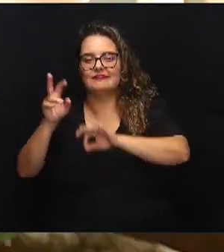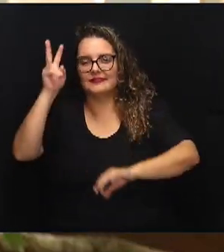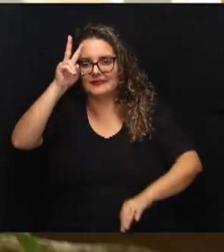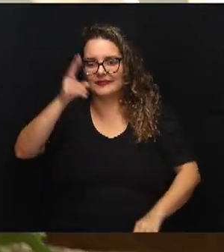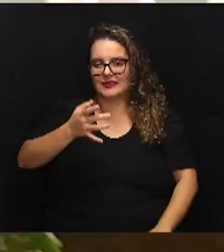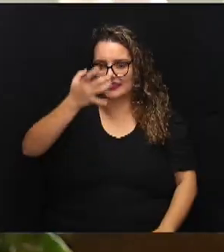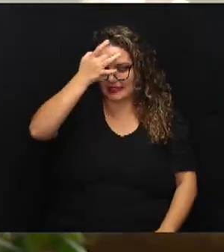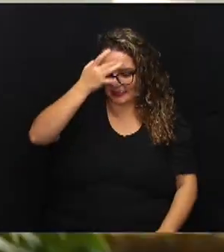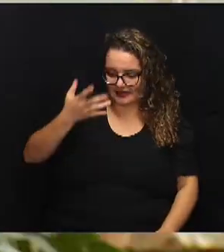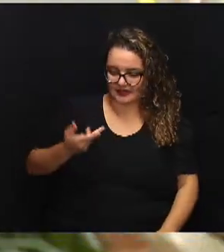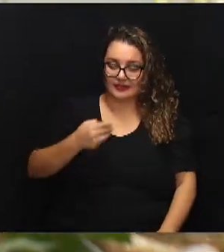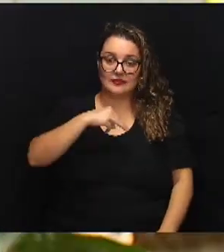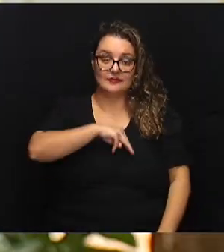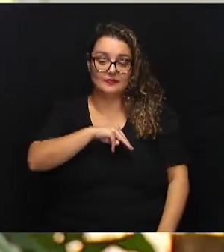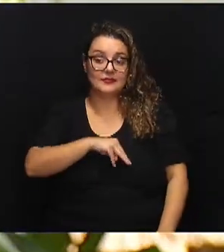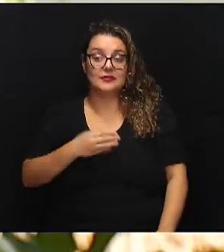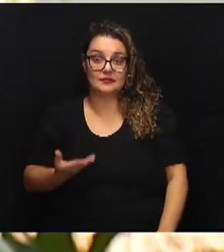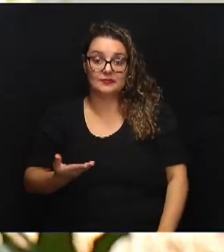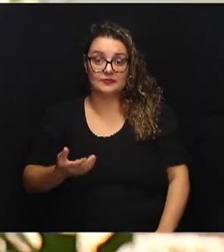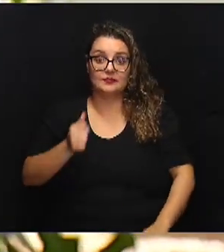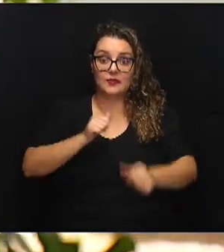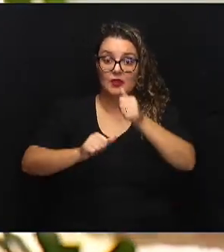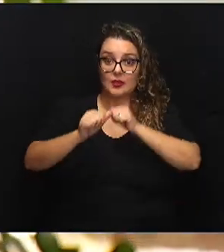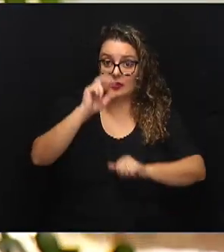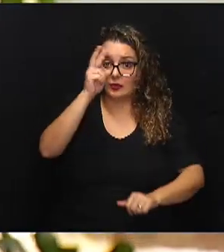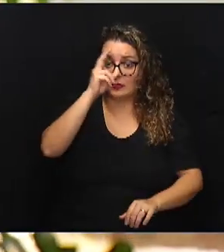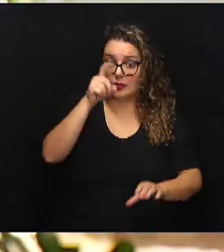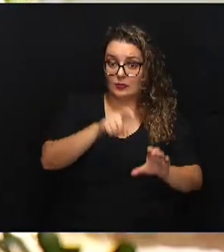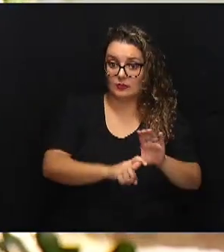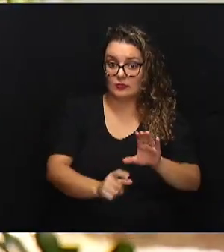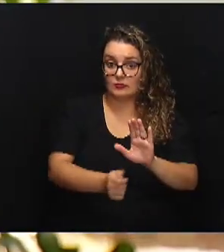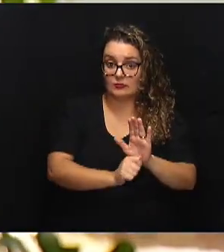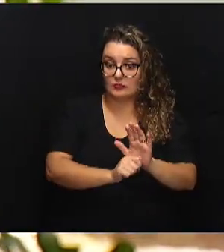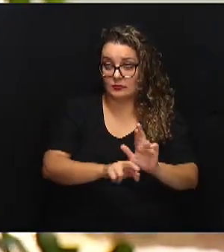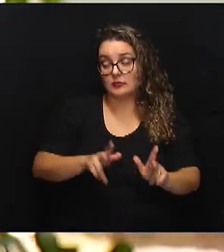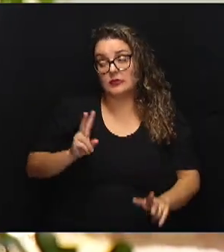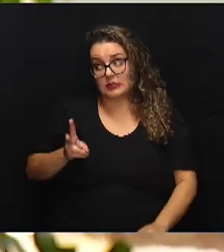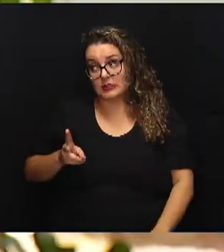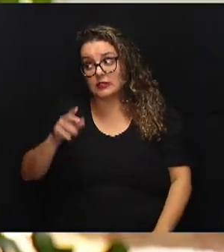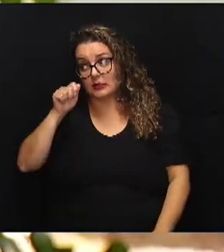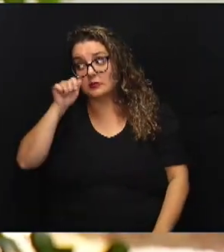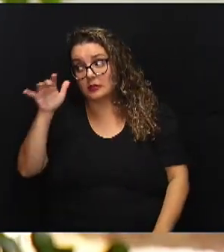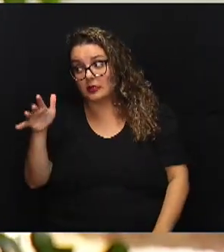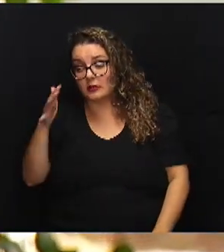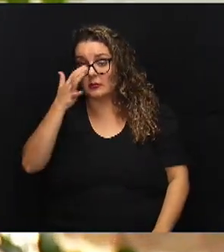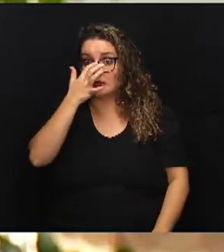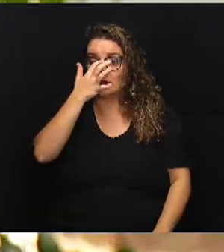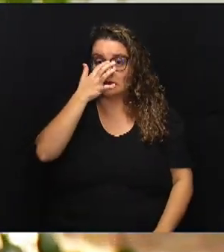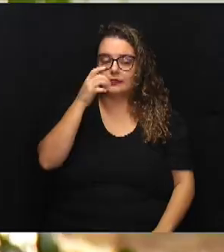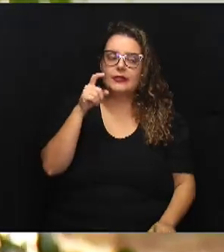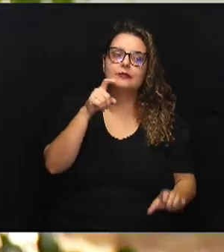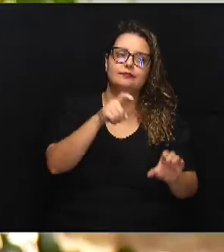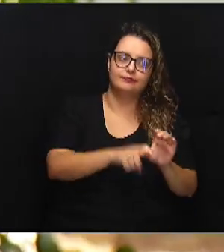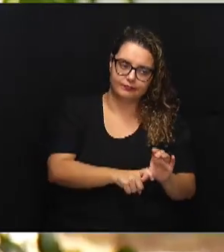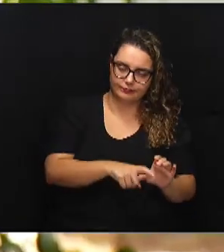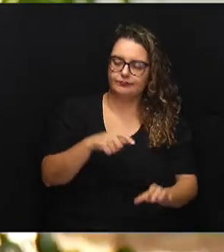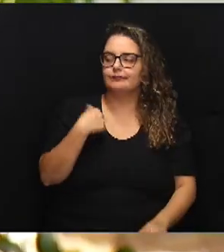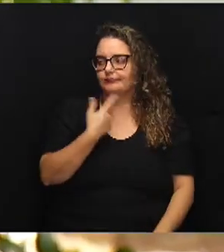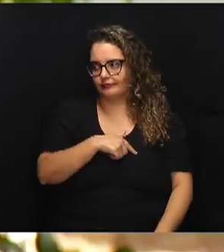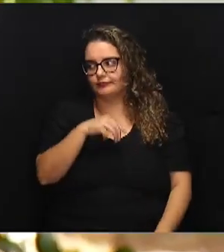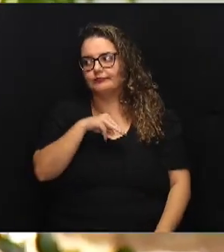missão. Então, o alcoolismo e a dependência química sempre foram, Alexandra, uma questão pendente na nossa